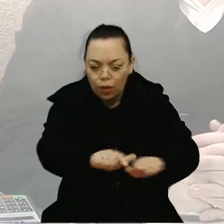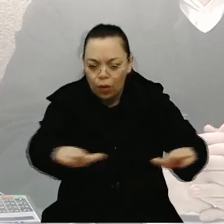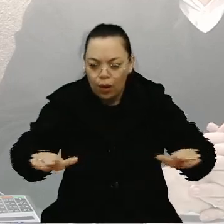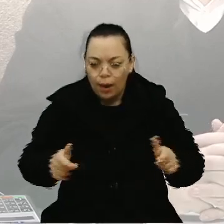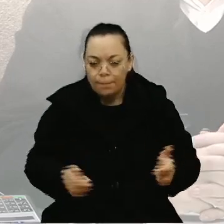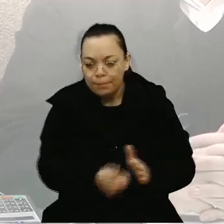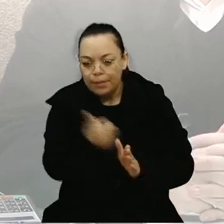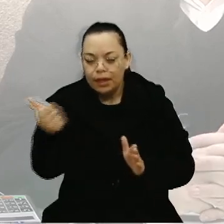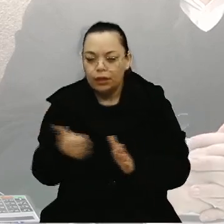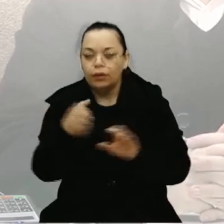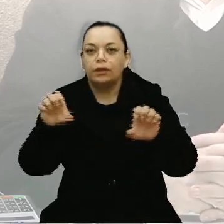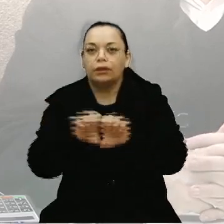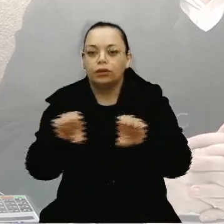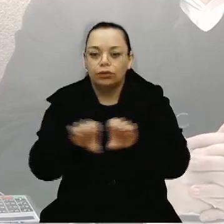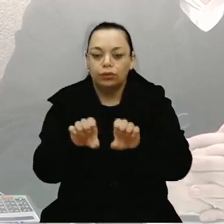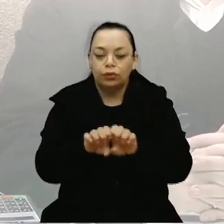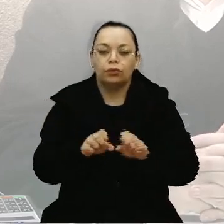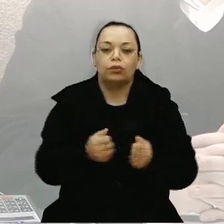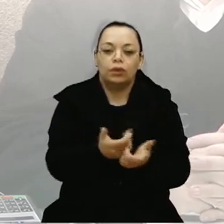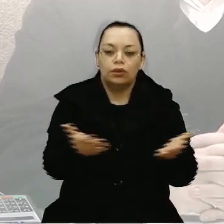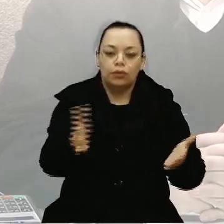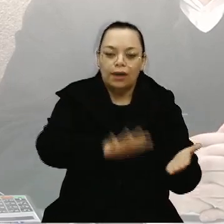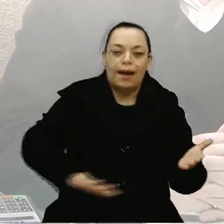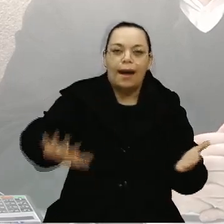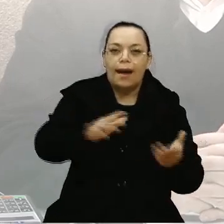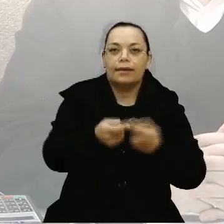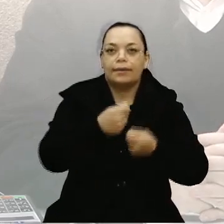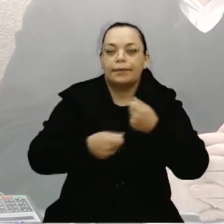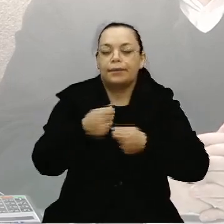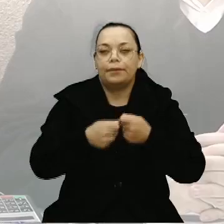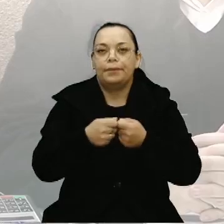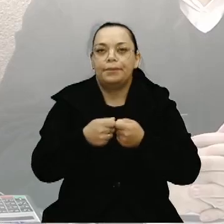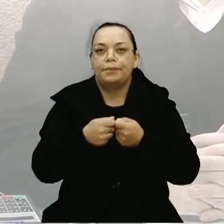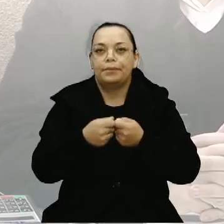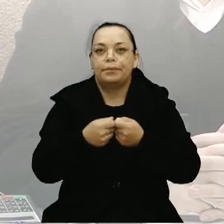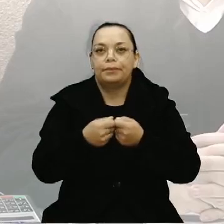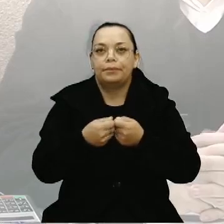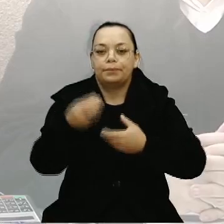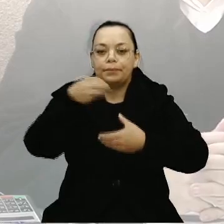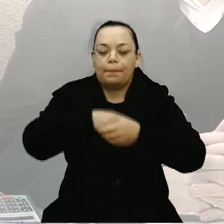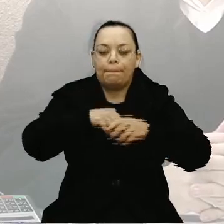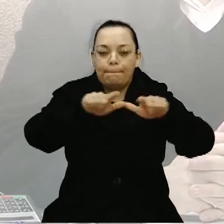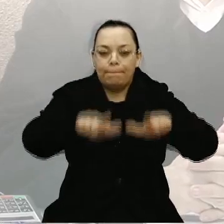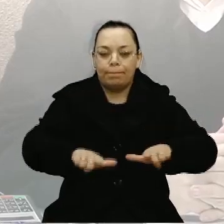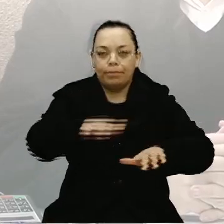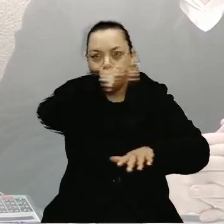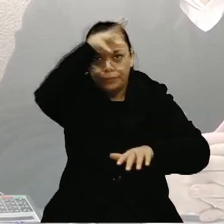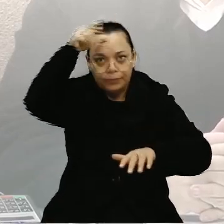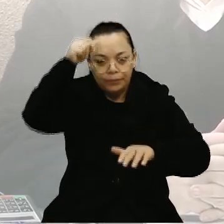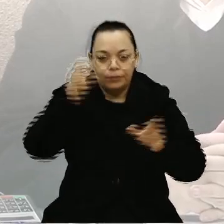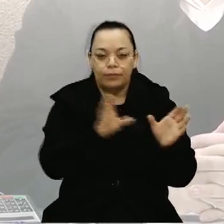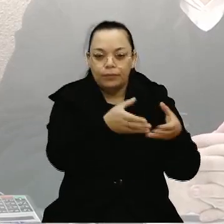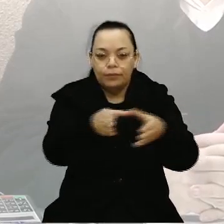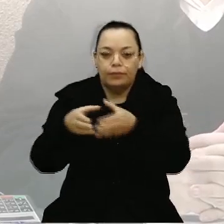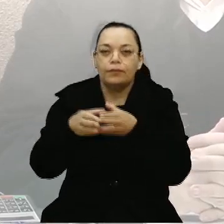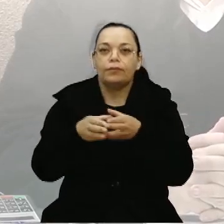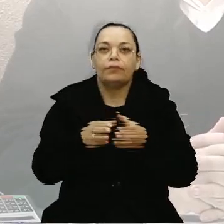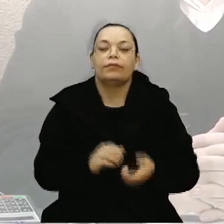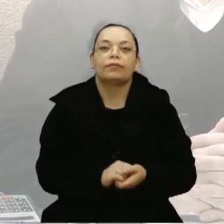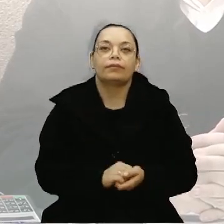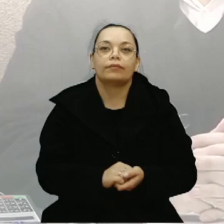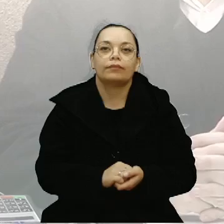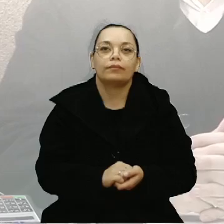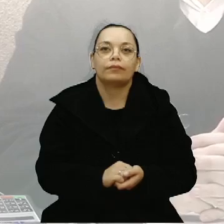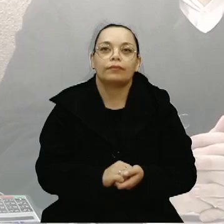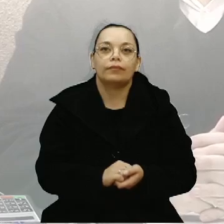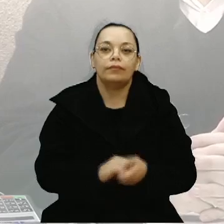na infraestrutura, urbanização de áreas comerciais e implantação de espaços públicos de convivência.